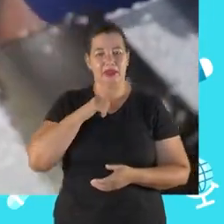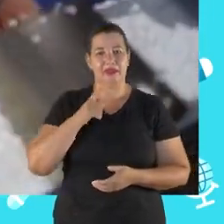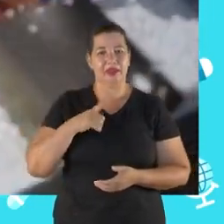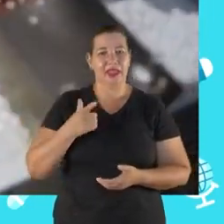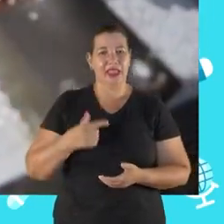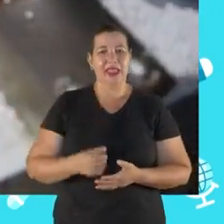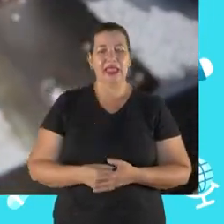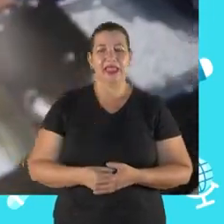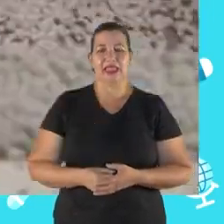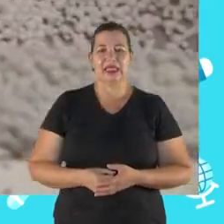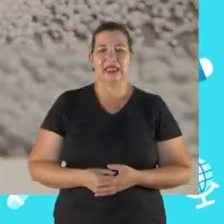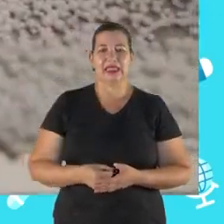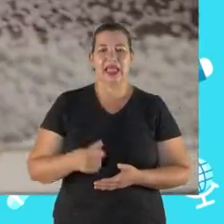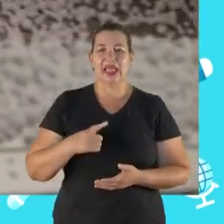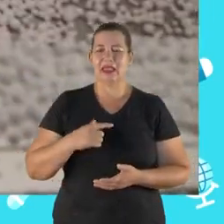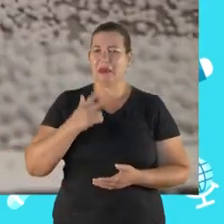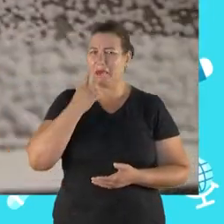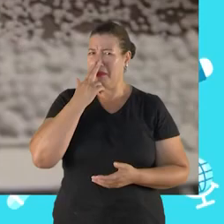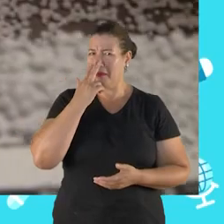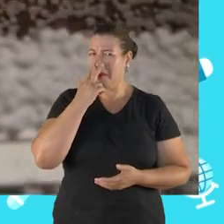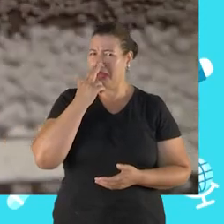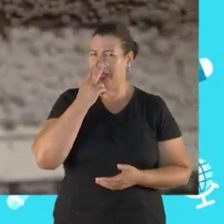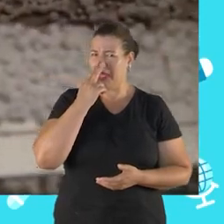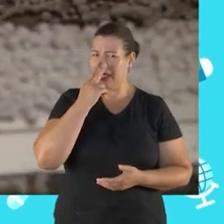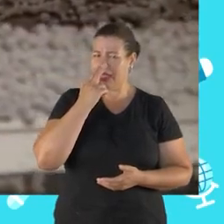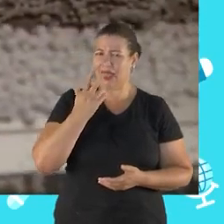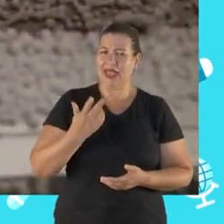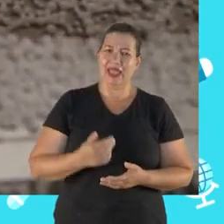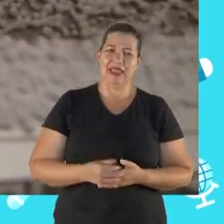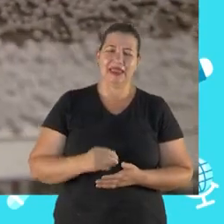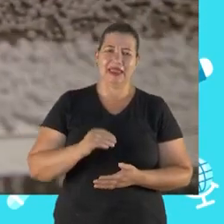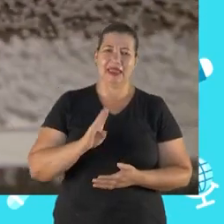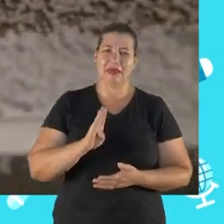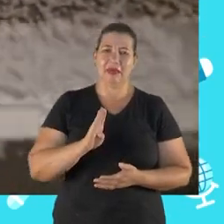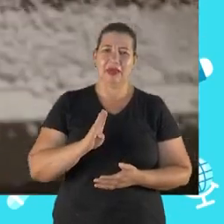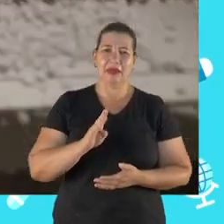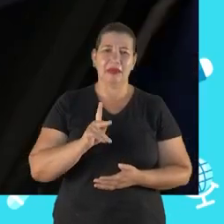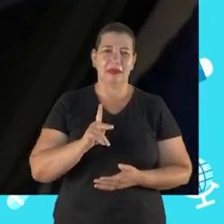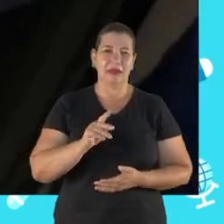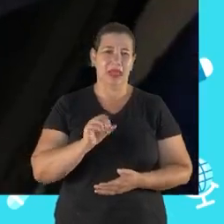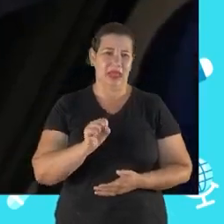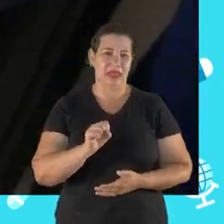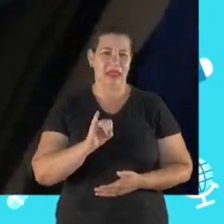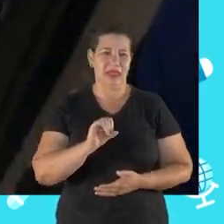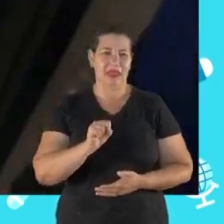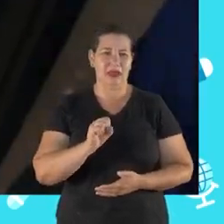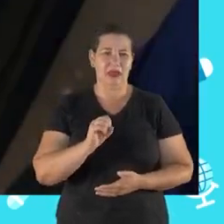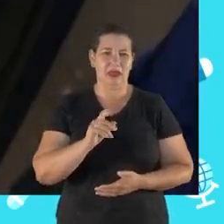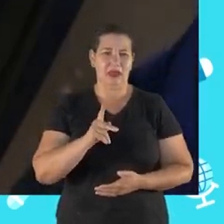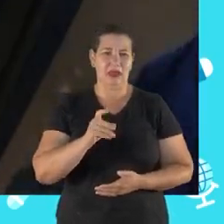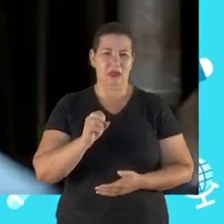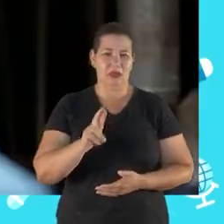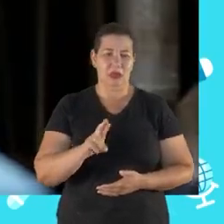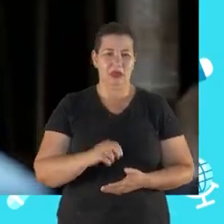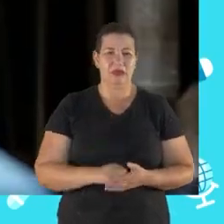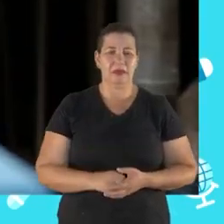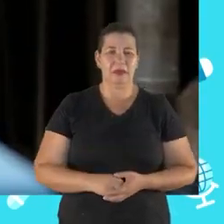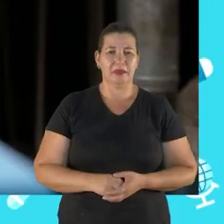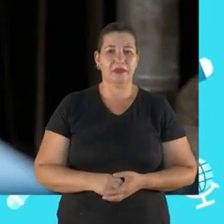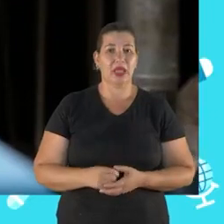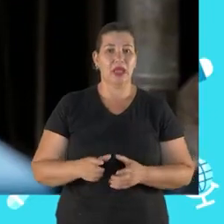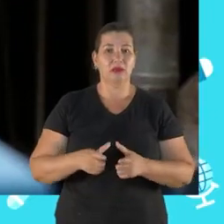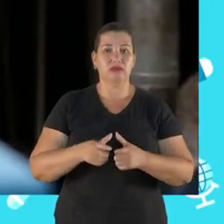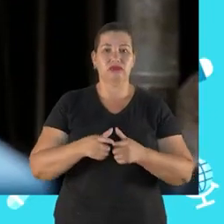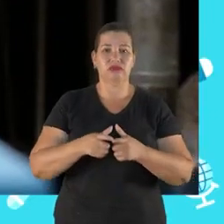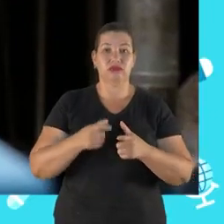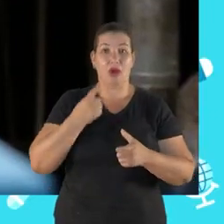Aqui a gente já consegue ver que essas bolinhas têm uma consistência muito parecida com o que a gente conhece por EPS isopor. Só pra você ter uma ideia